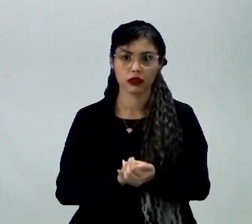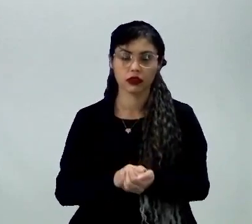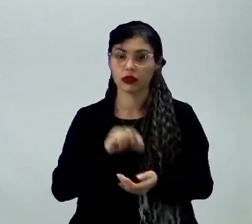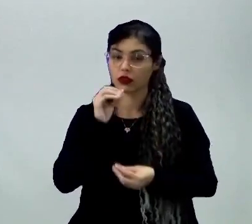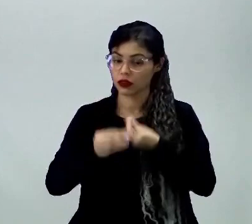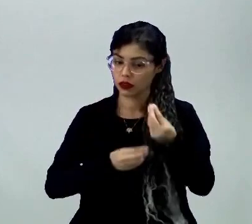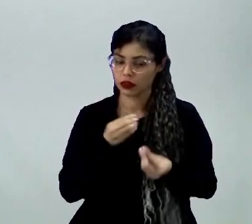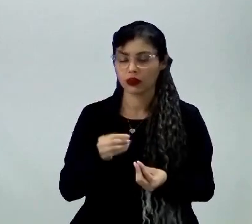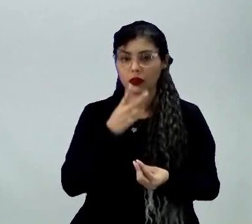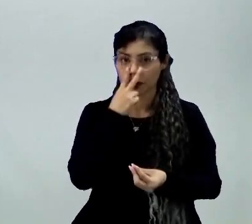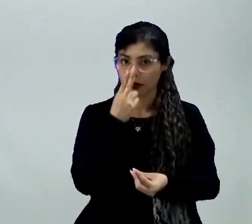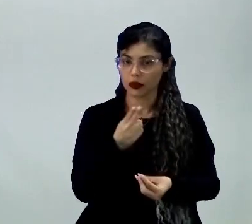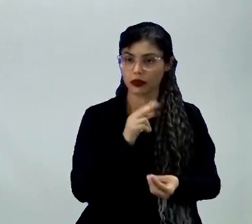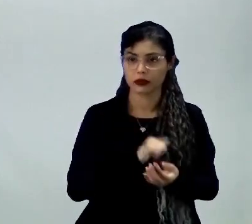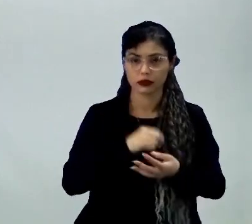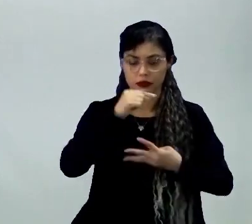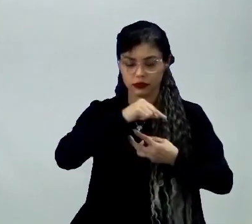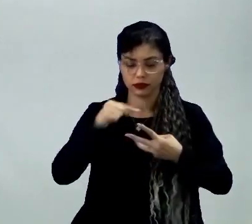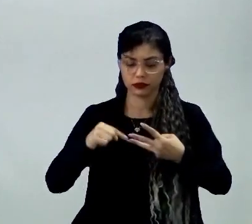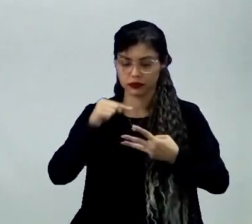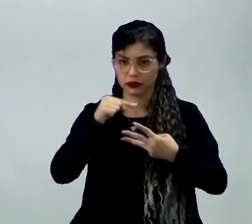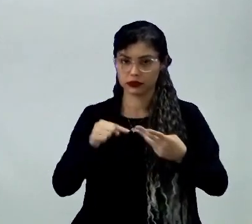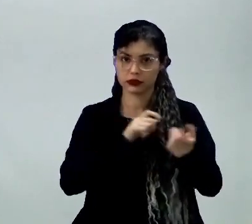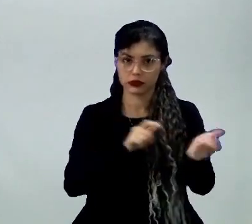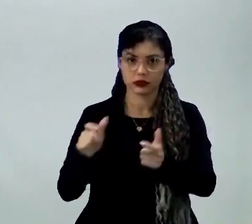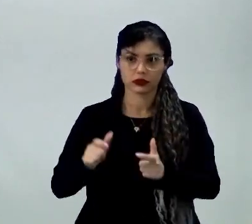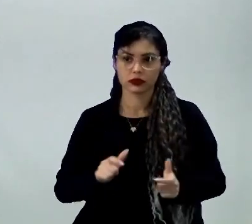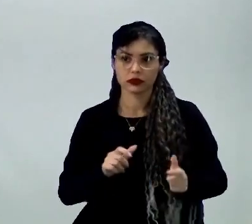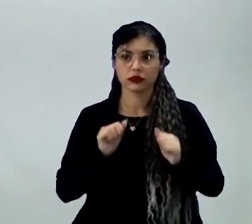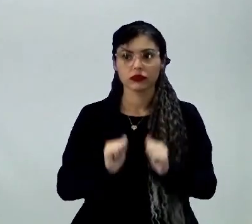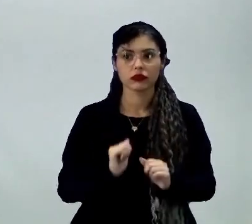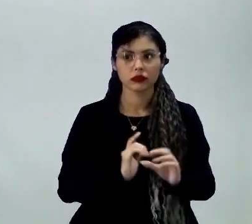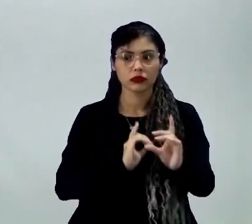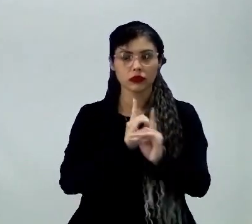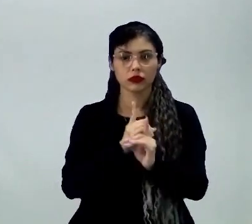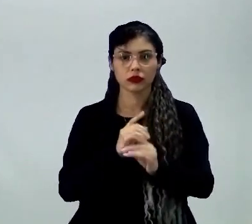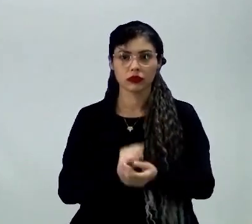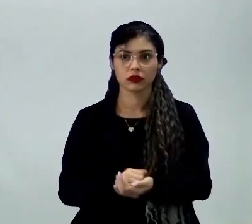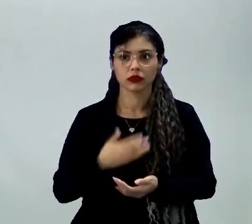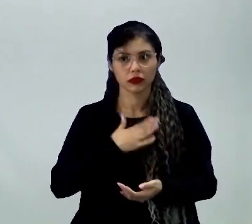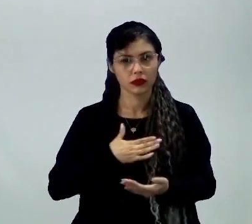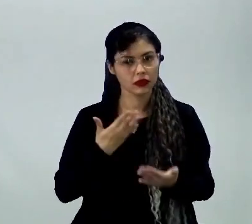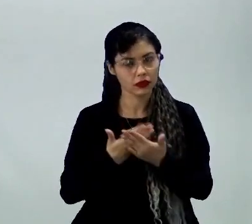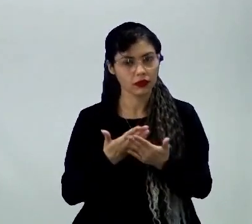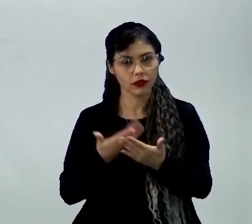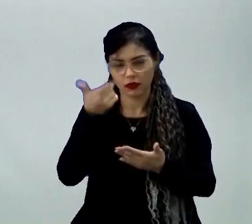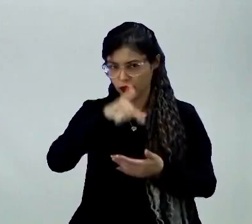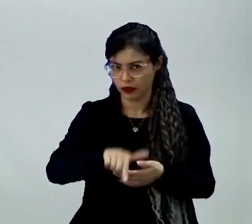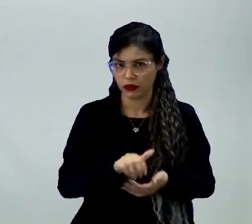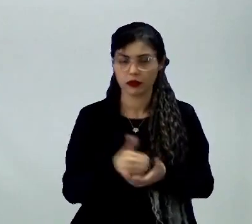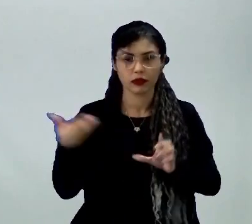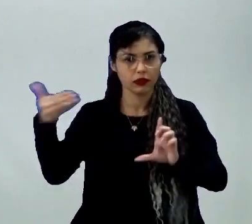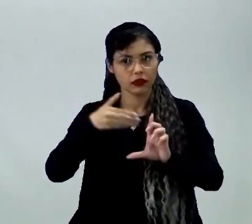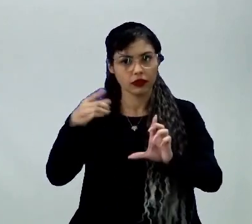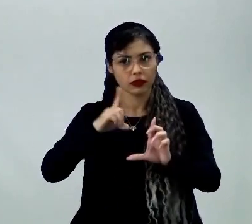e de que formas vai aparecer nos 3 lugares que a gente pode encontrar. Gostou dessa aula, quer rever